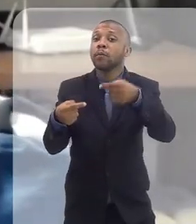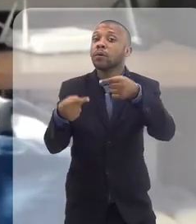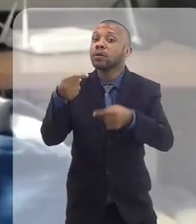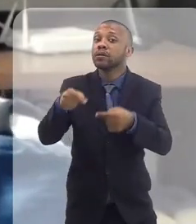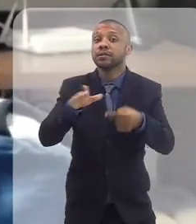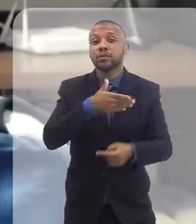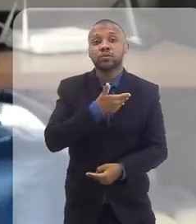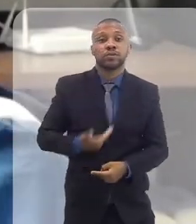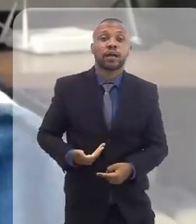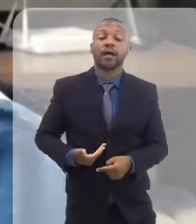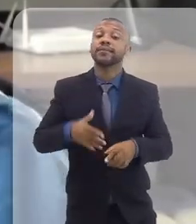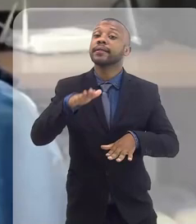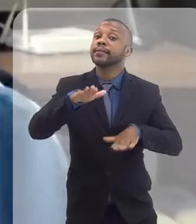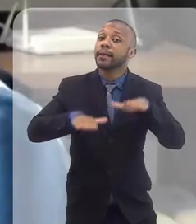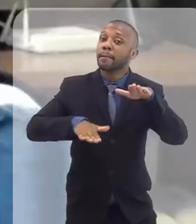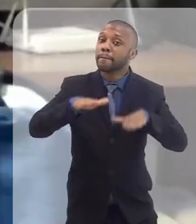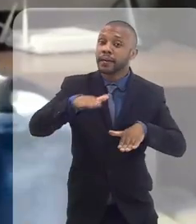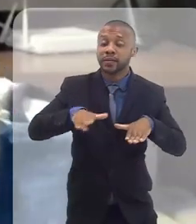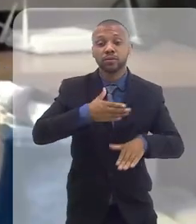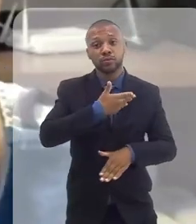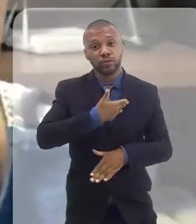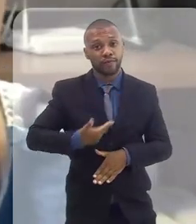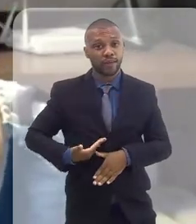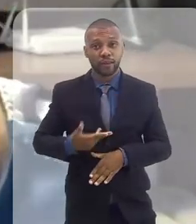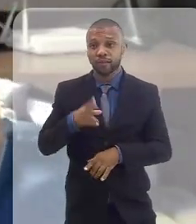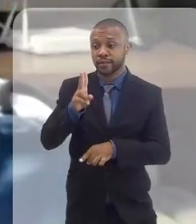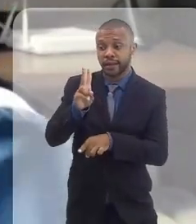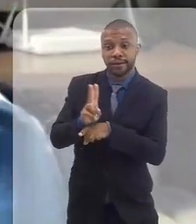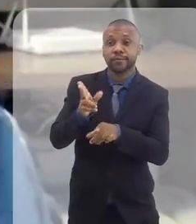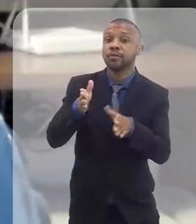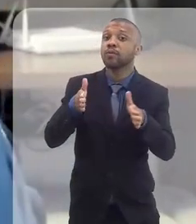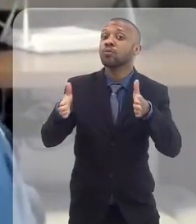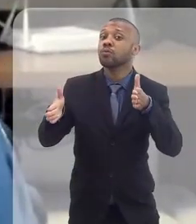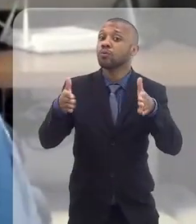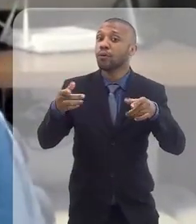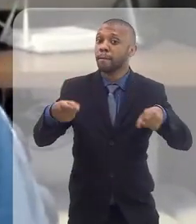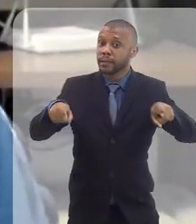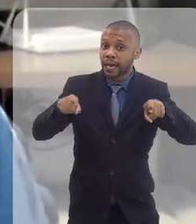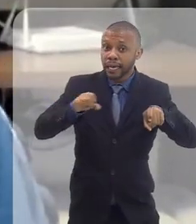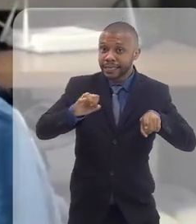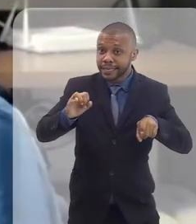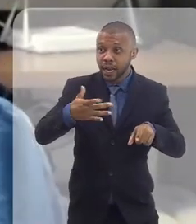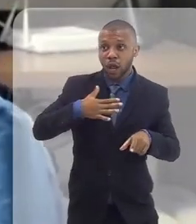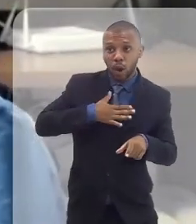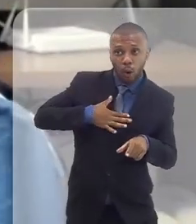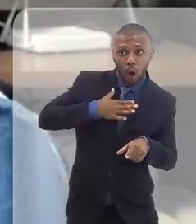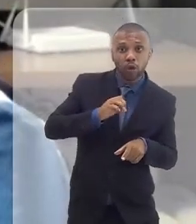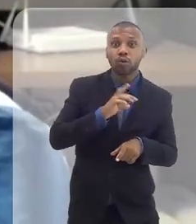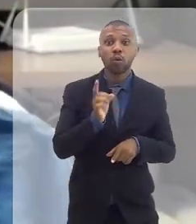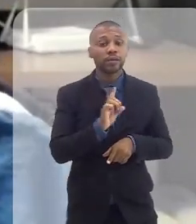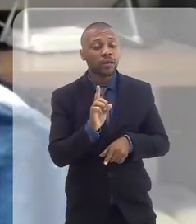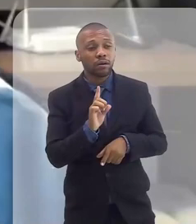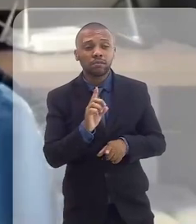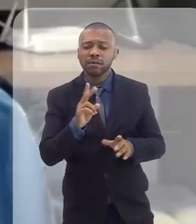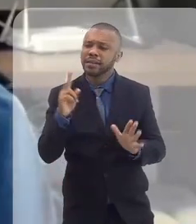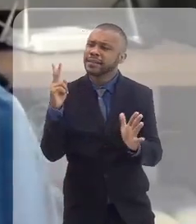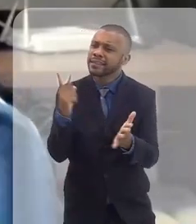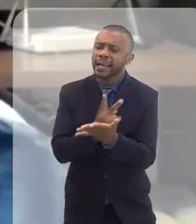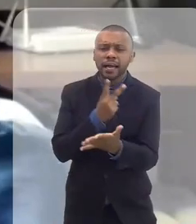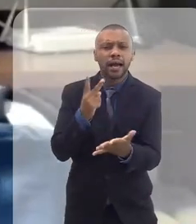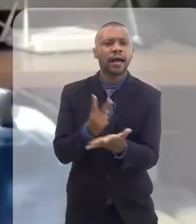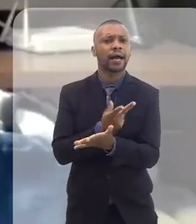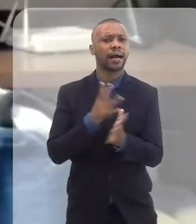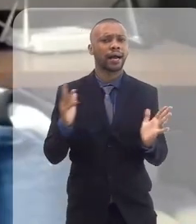políticas de Estado. Depende do governo que está de plantão, se ele gosta ou não. Quer dizer,